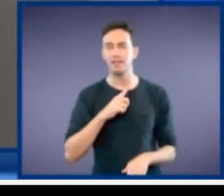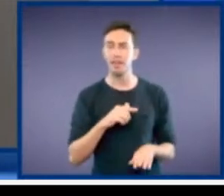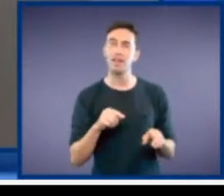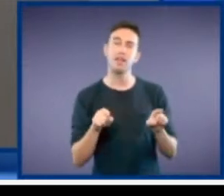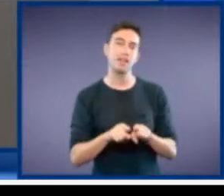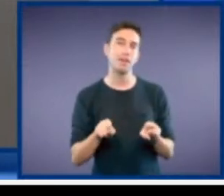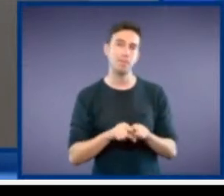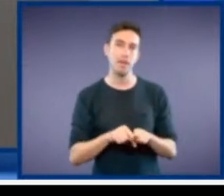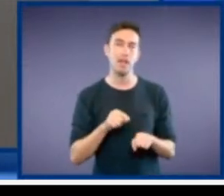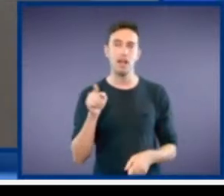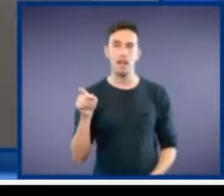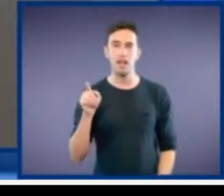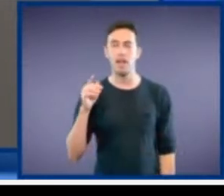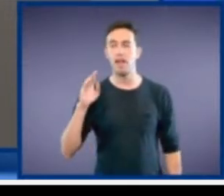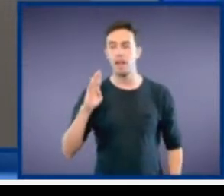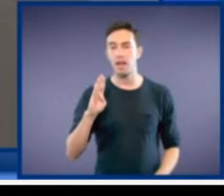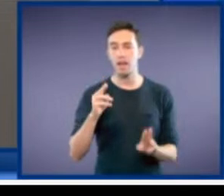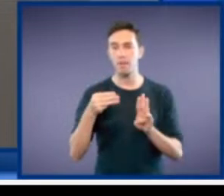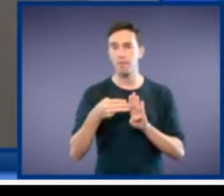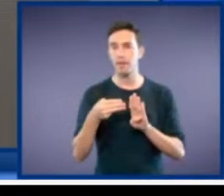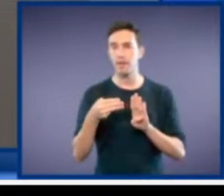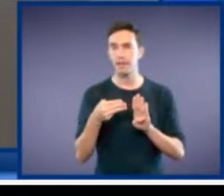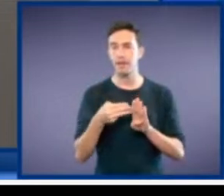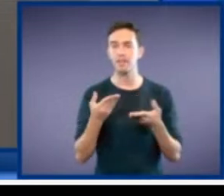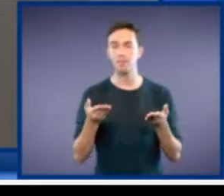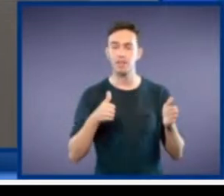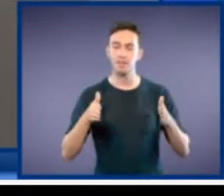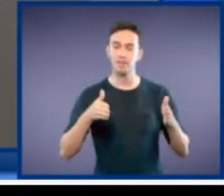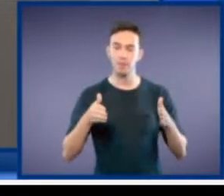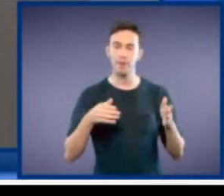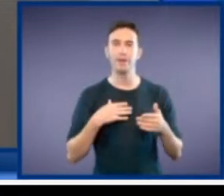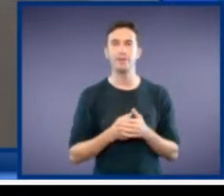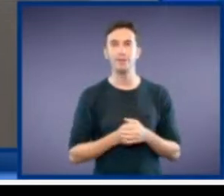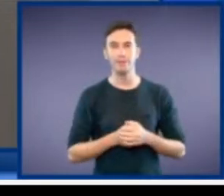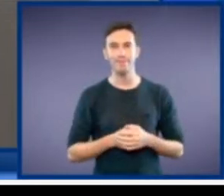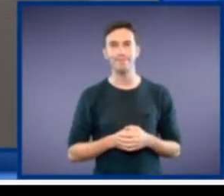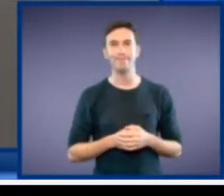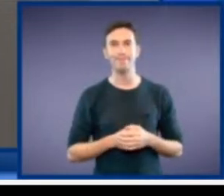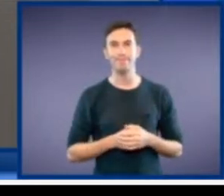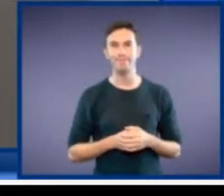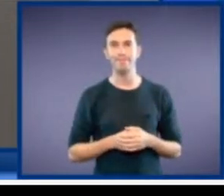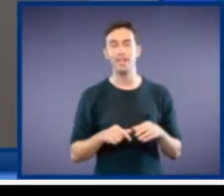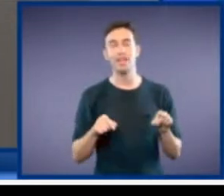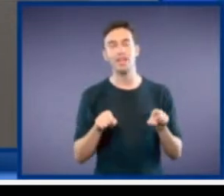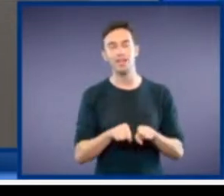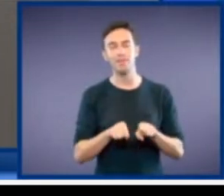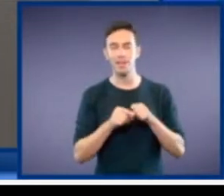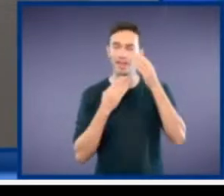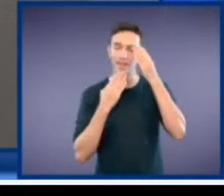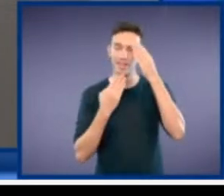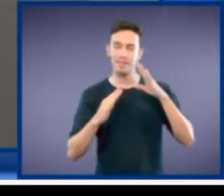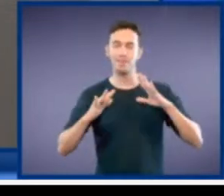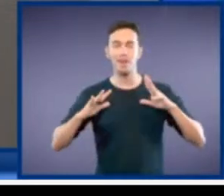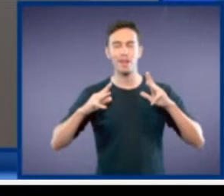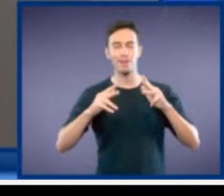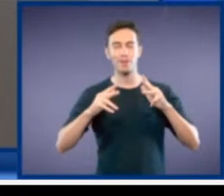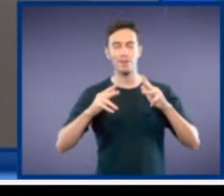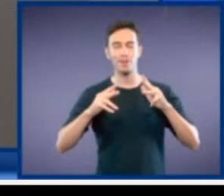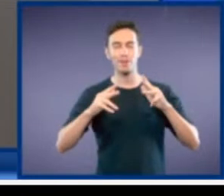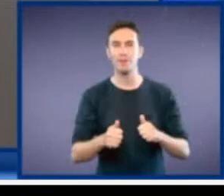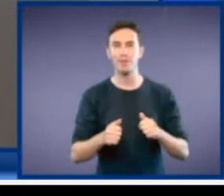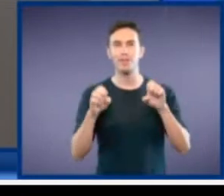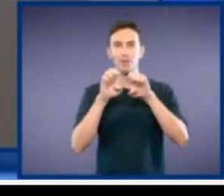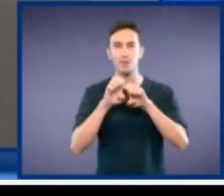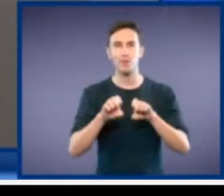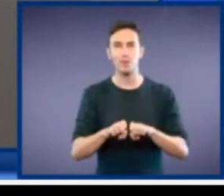a B3 por essa solenidade. E também agradecemos, né, a toda a nossa estrutura